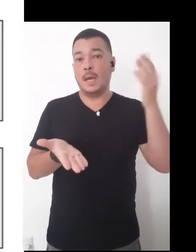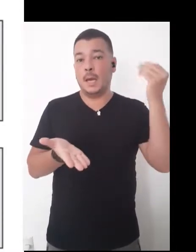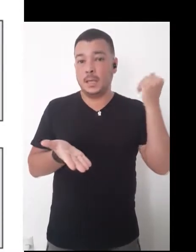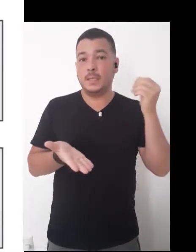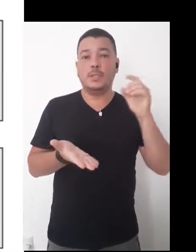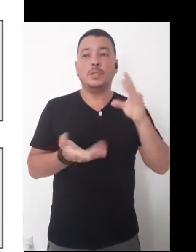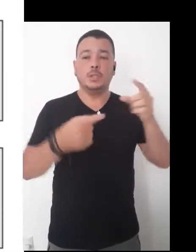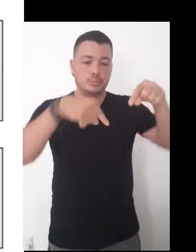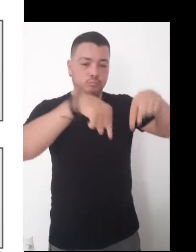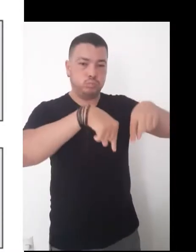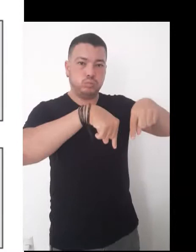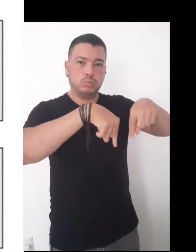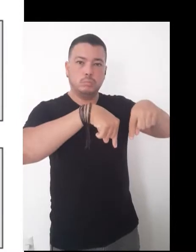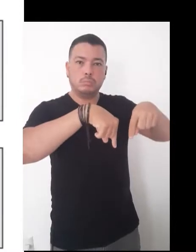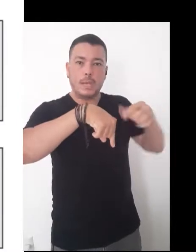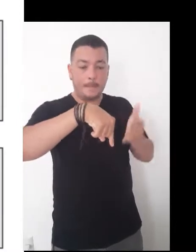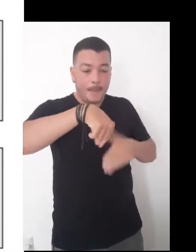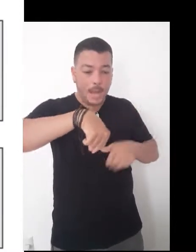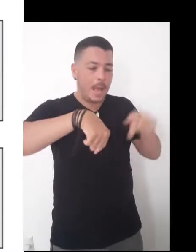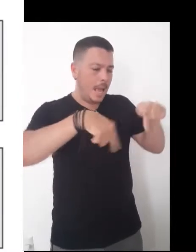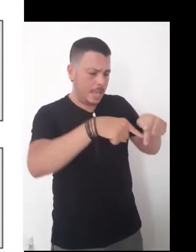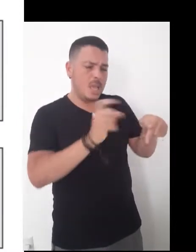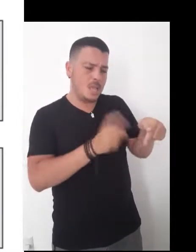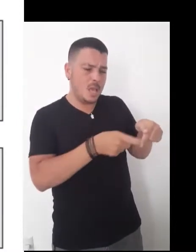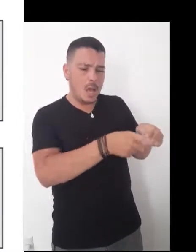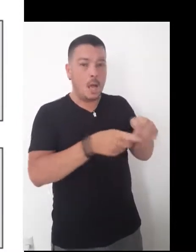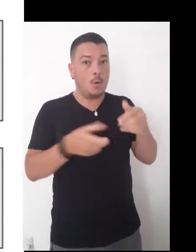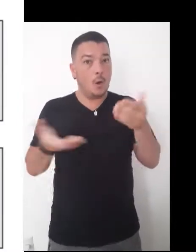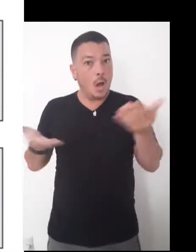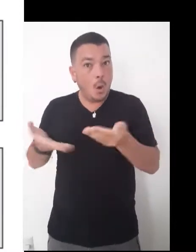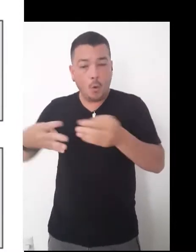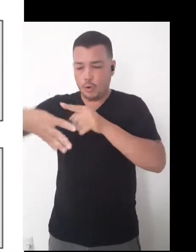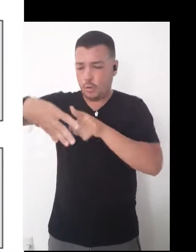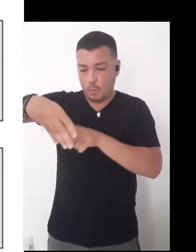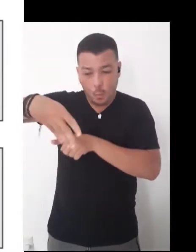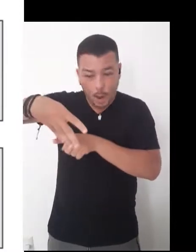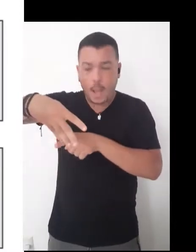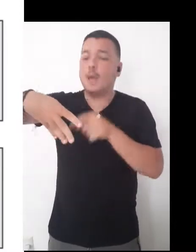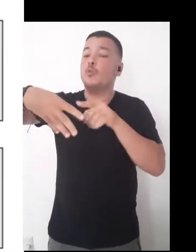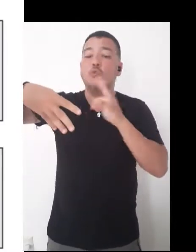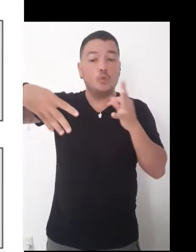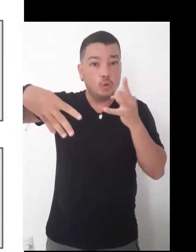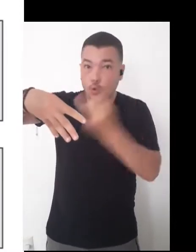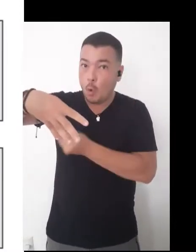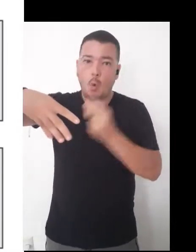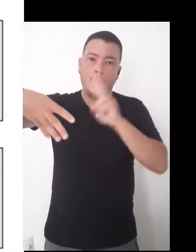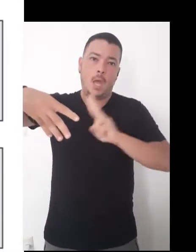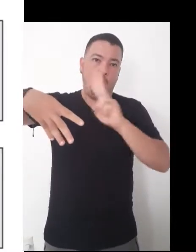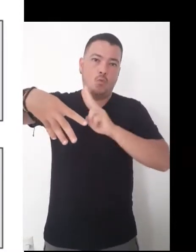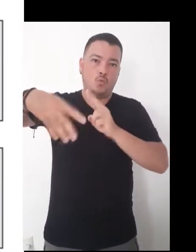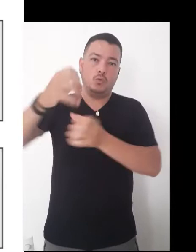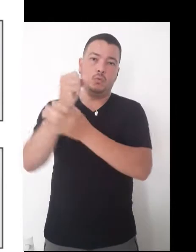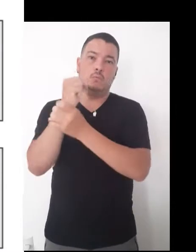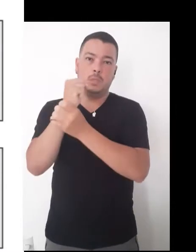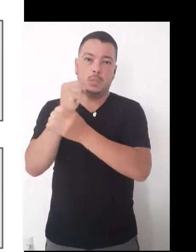dos dois lados, mas eram linhas redundantes, porque se uma falhasse ele podia usar a outra. Hoje não. Eu uso todas para garantir